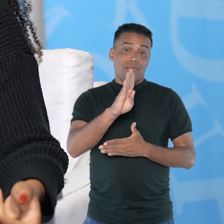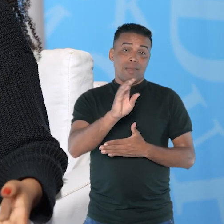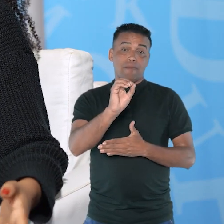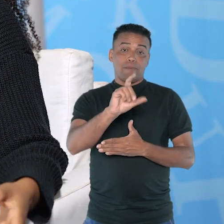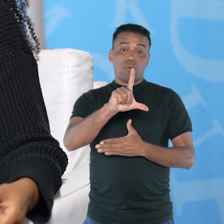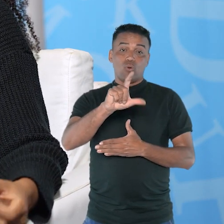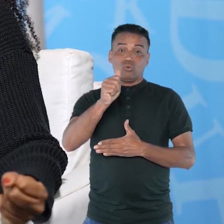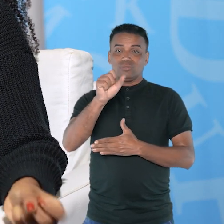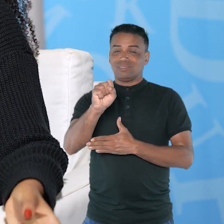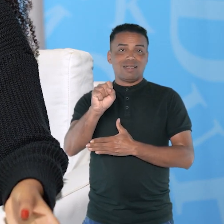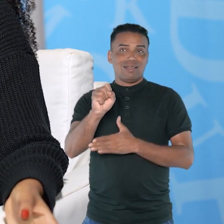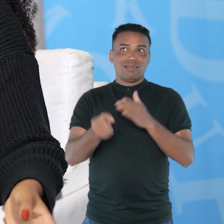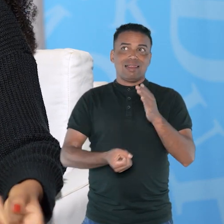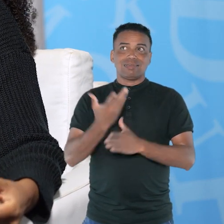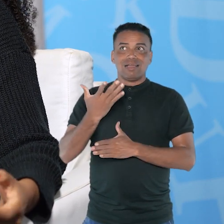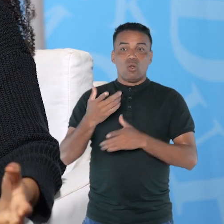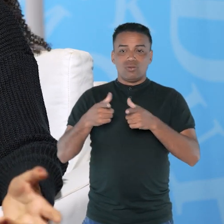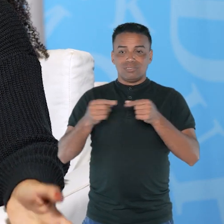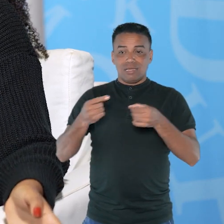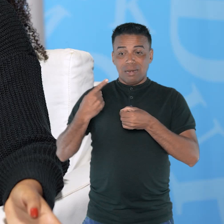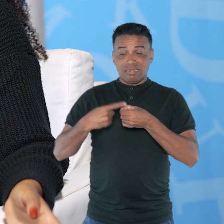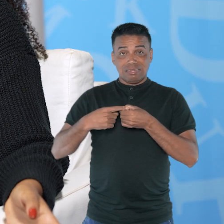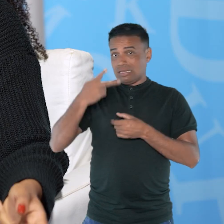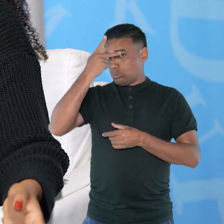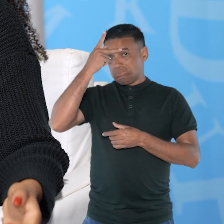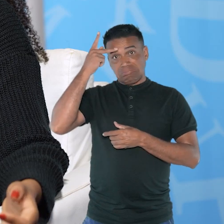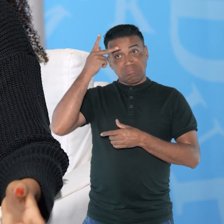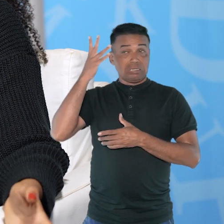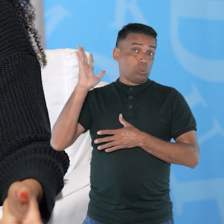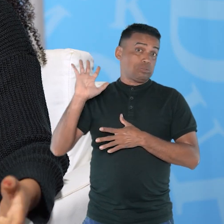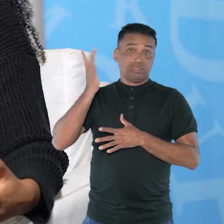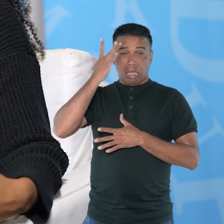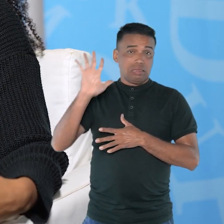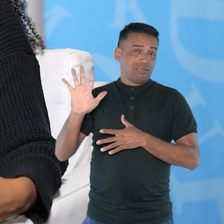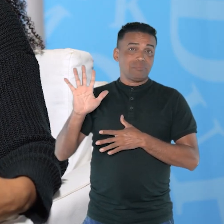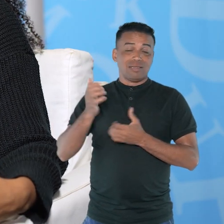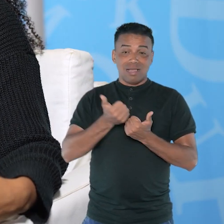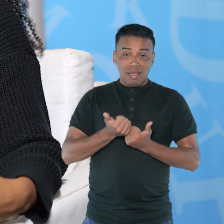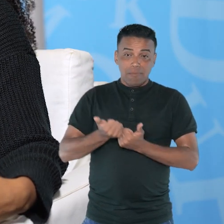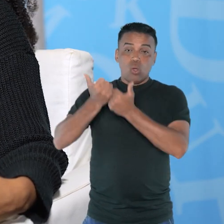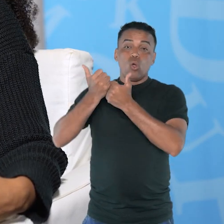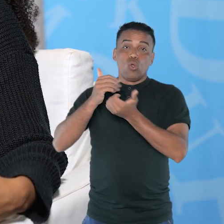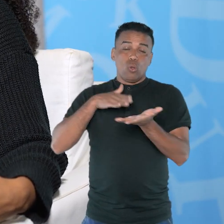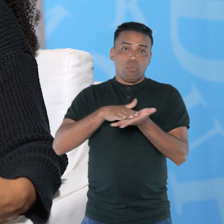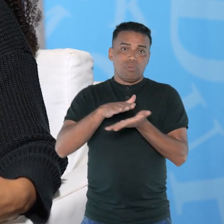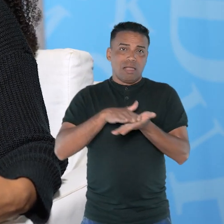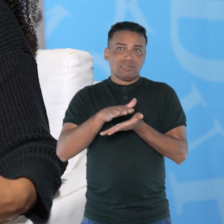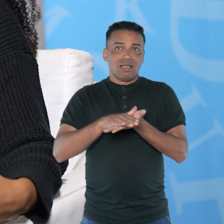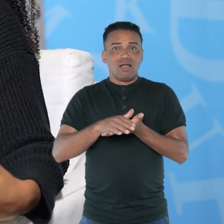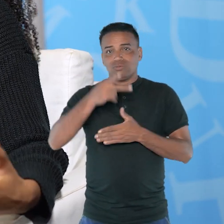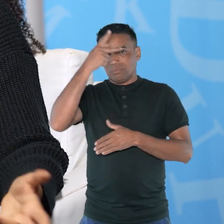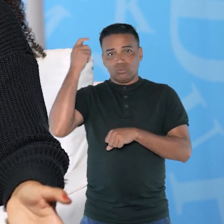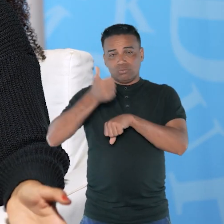não tenho notícia no Distrito Federal, mas eu tenho notícia, por exemplo, dos apoios à publicação dos autores, que é feito